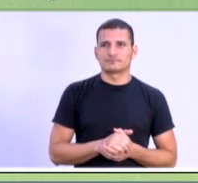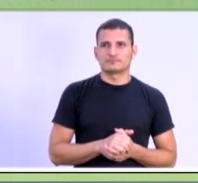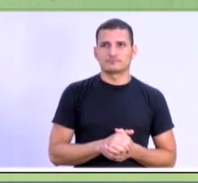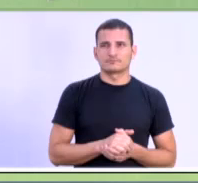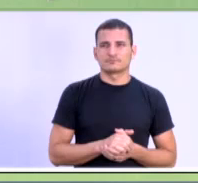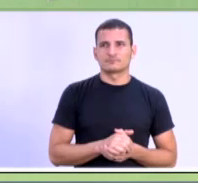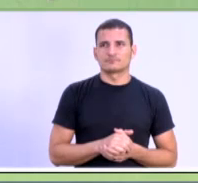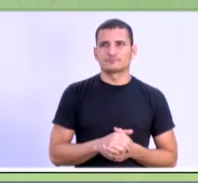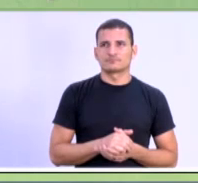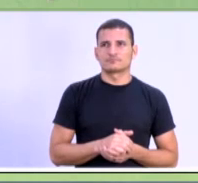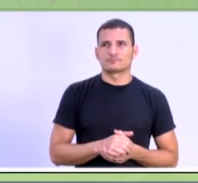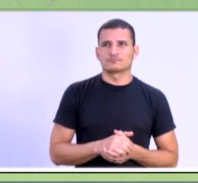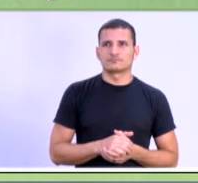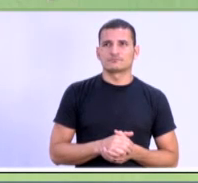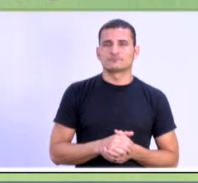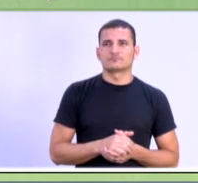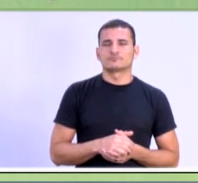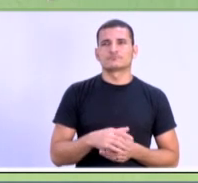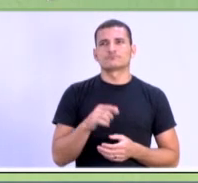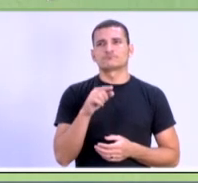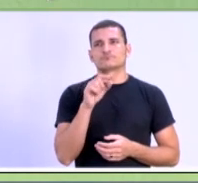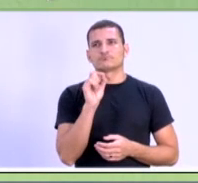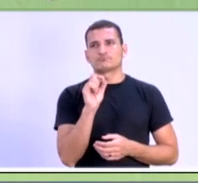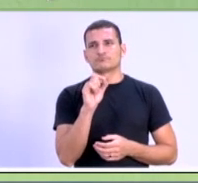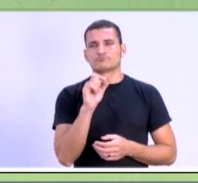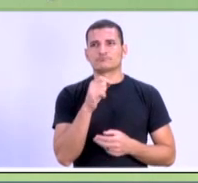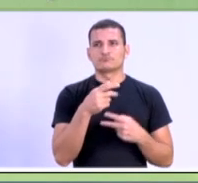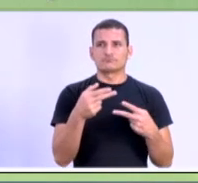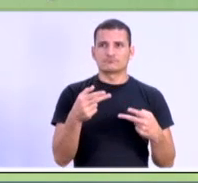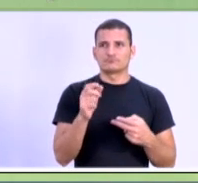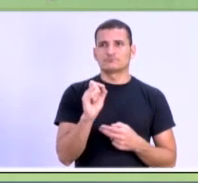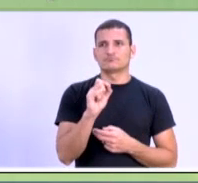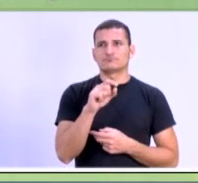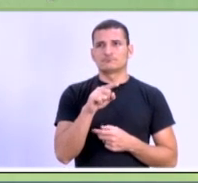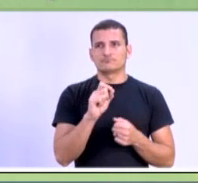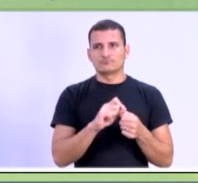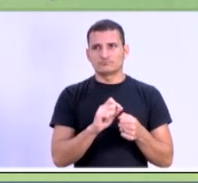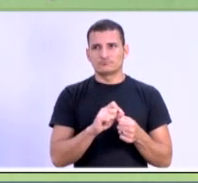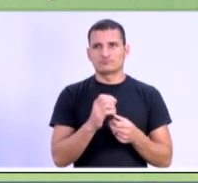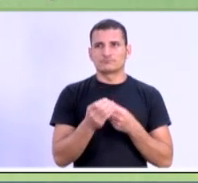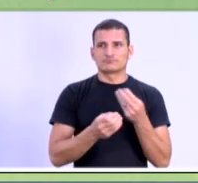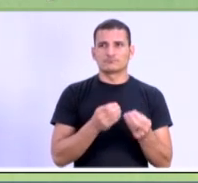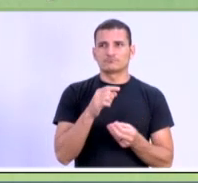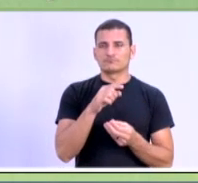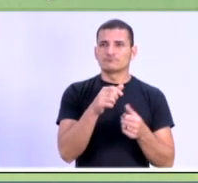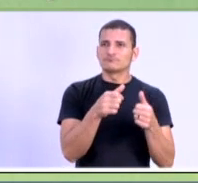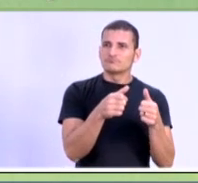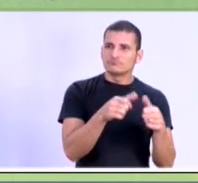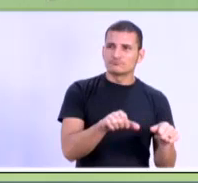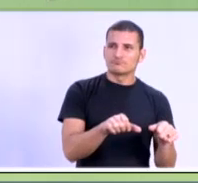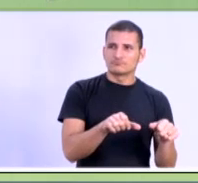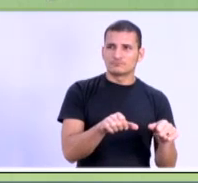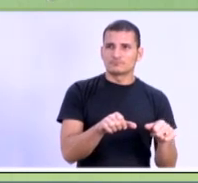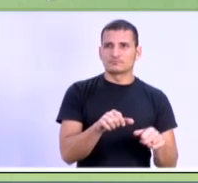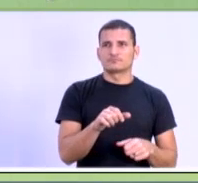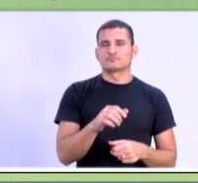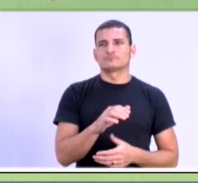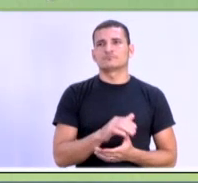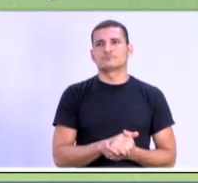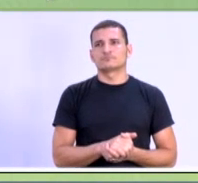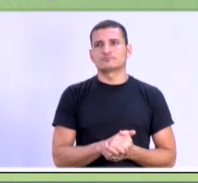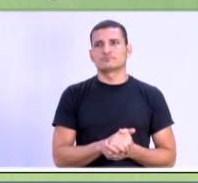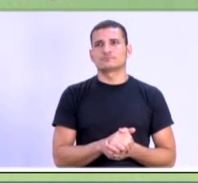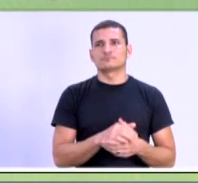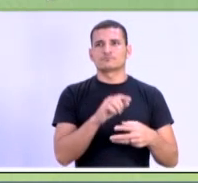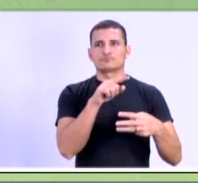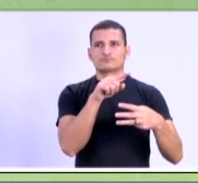seguintes perguntas. O que o objeto é, o que ele faz e como é que ele está. Então essas são as 3